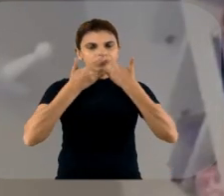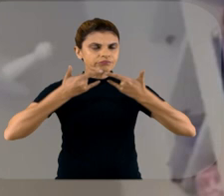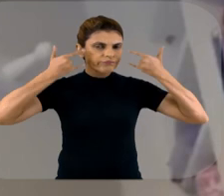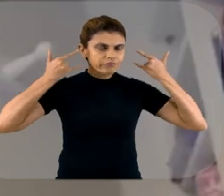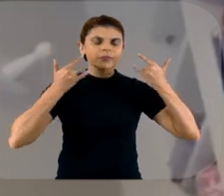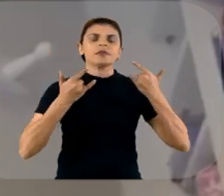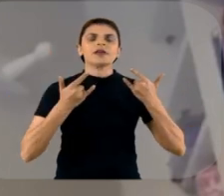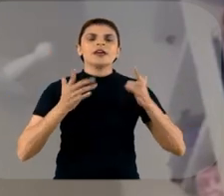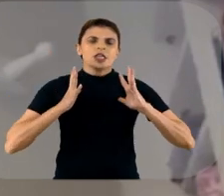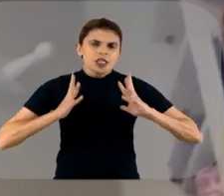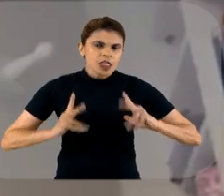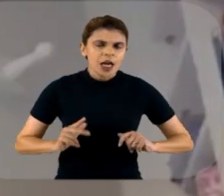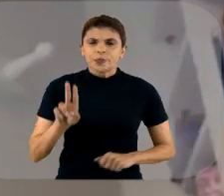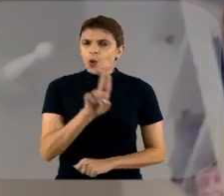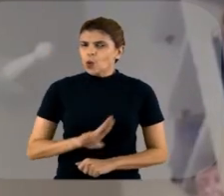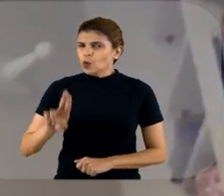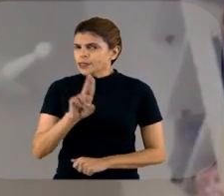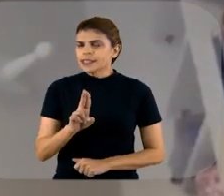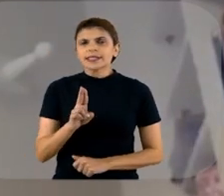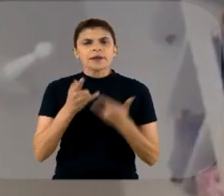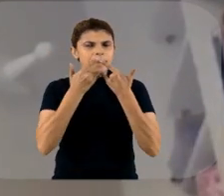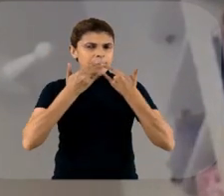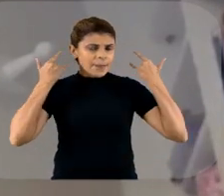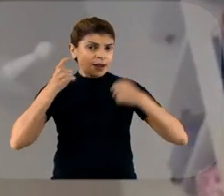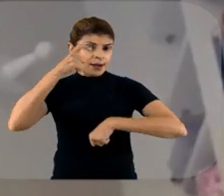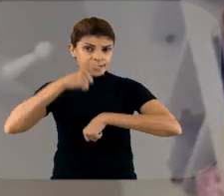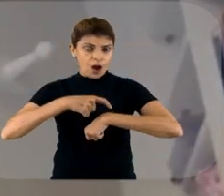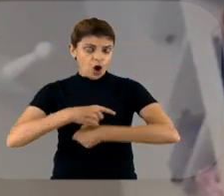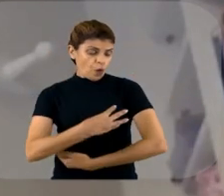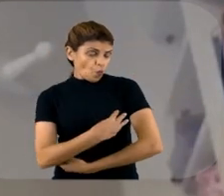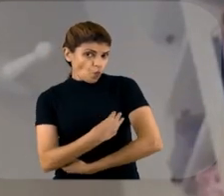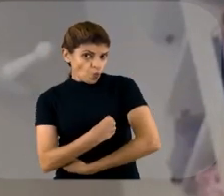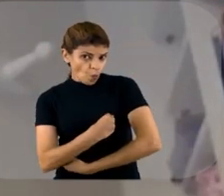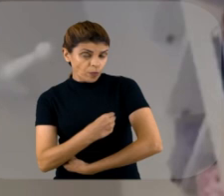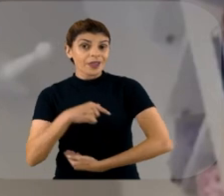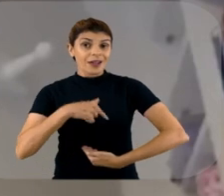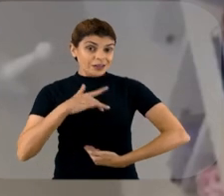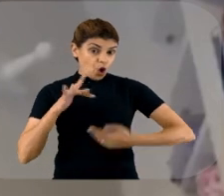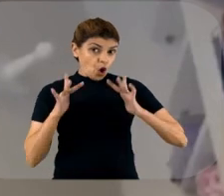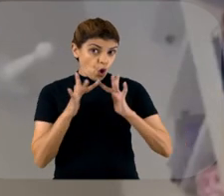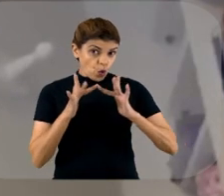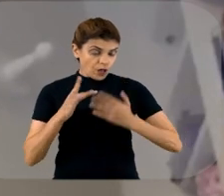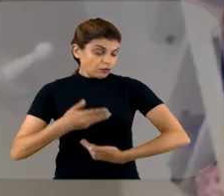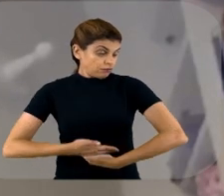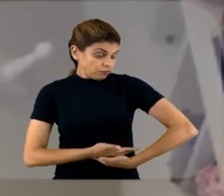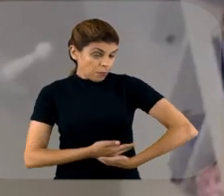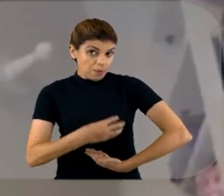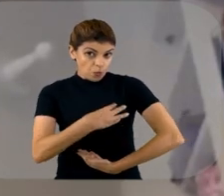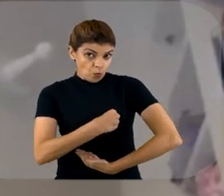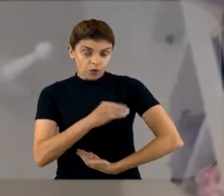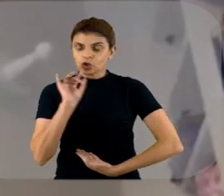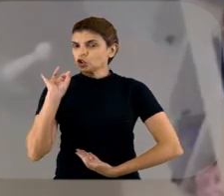precauções de higiene use máscara quando tiver amamentando eh que esse contato Então